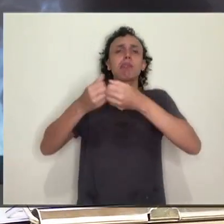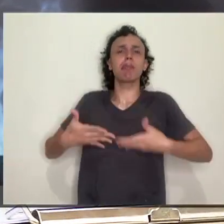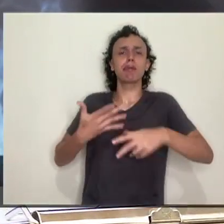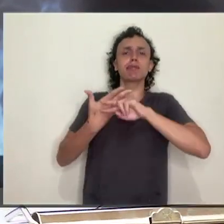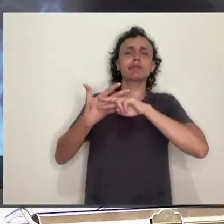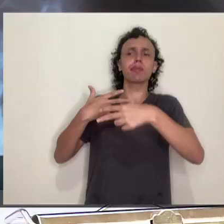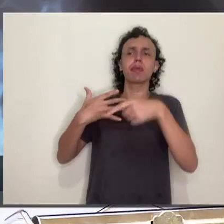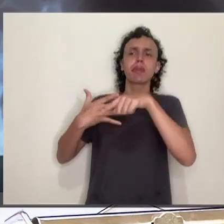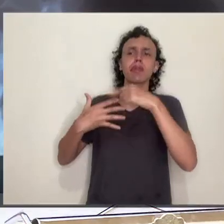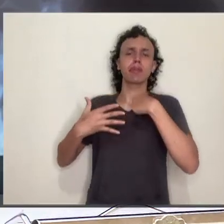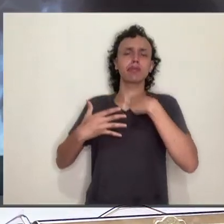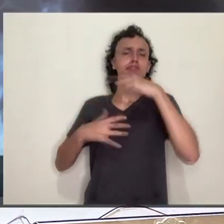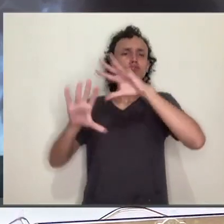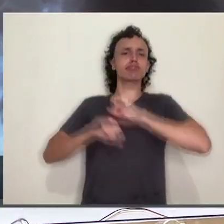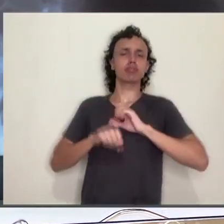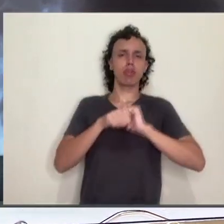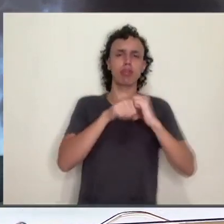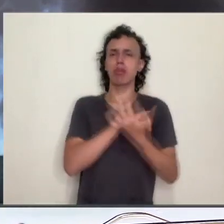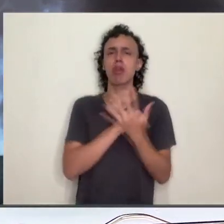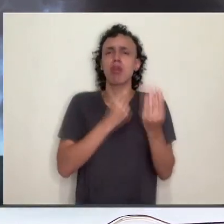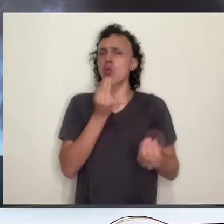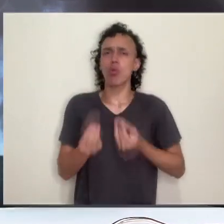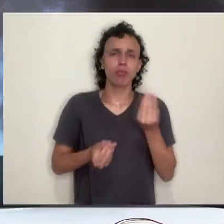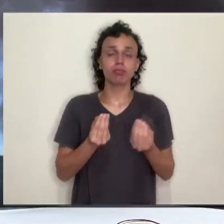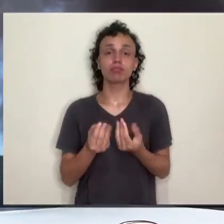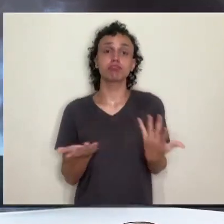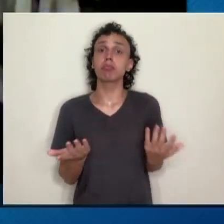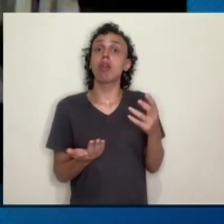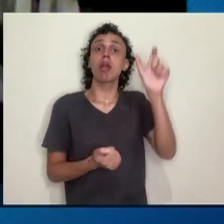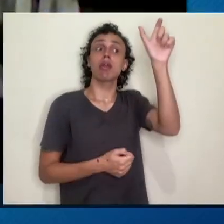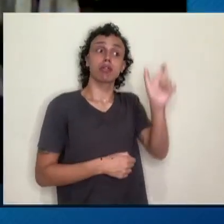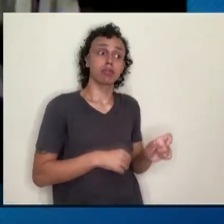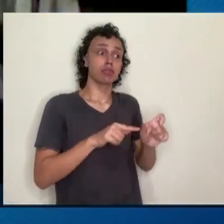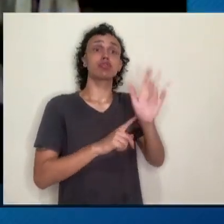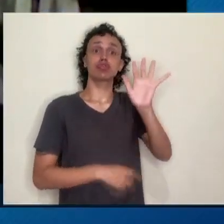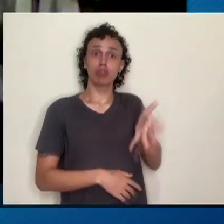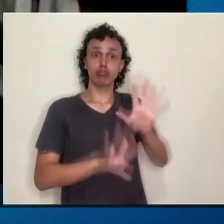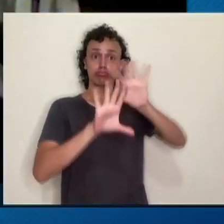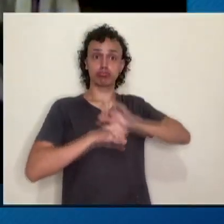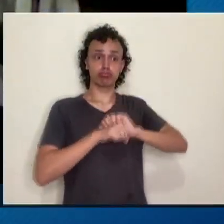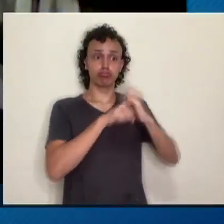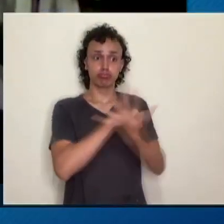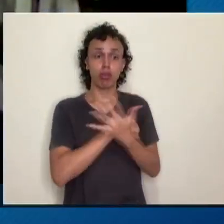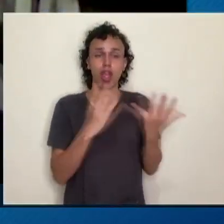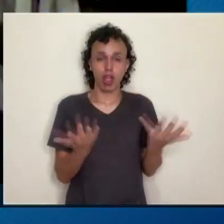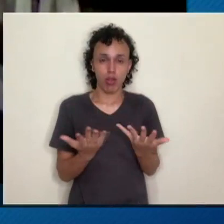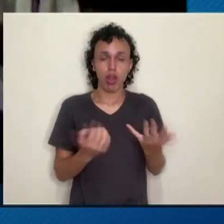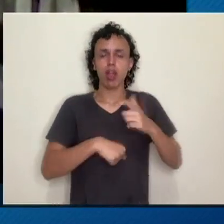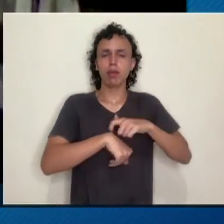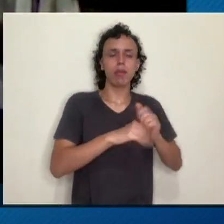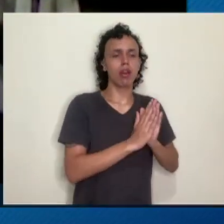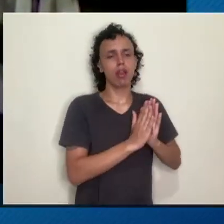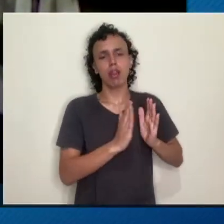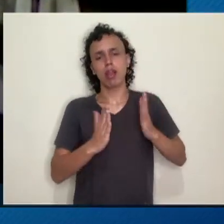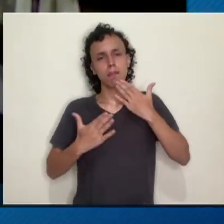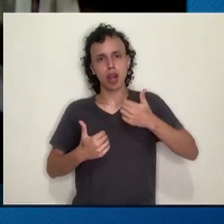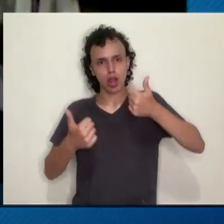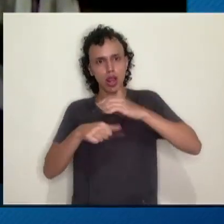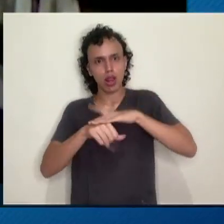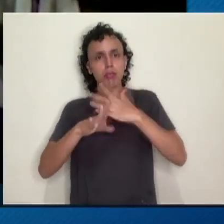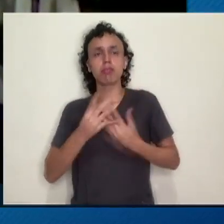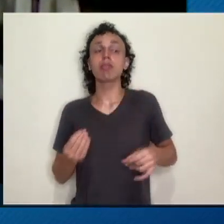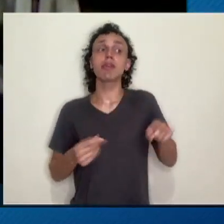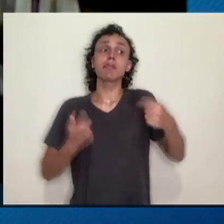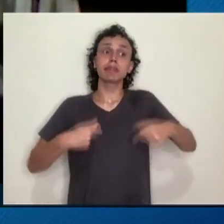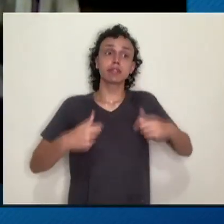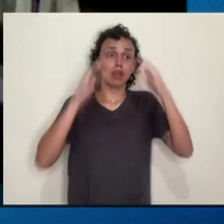da Covid-19? Para quem já teve a Covid-19 e está em processo de recuperação, eu diria que seguir as recomendações